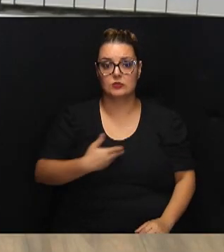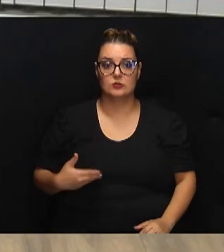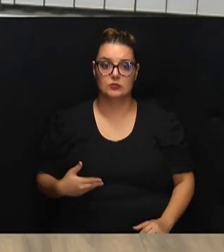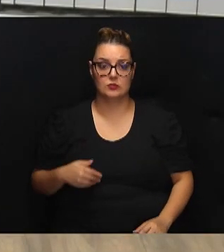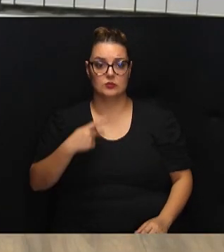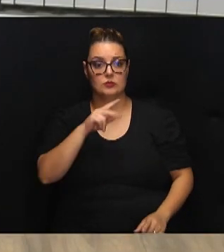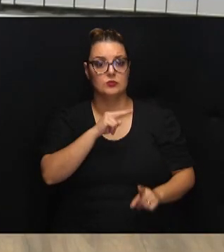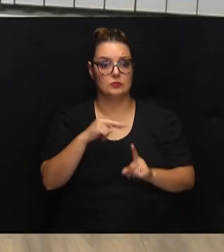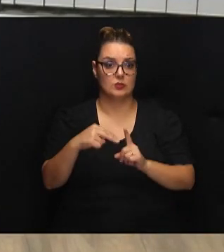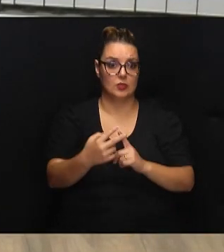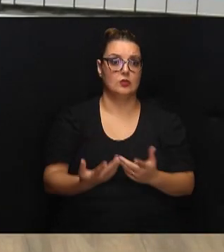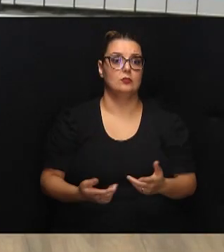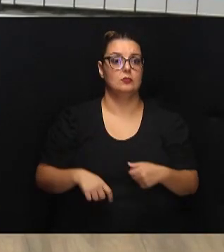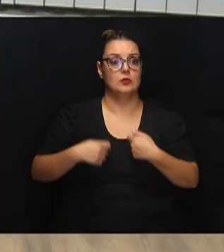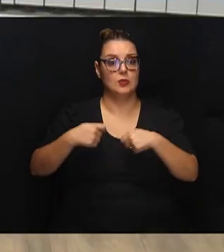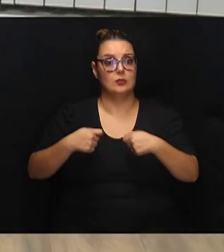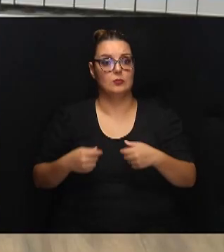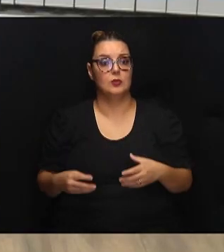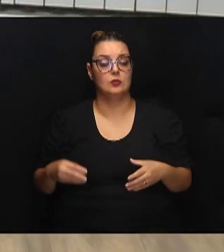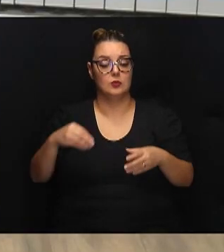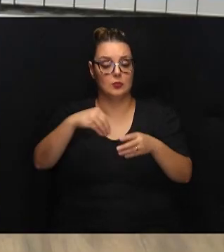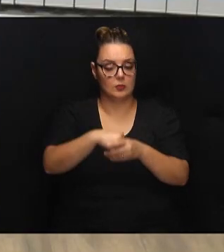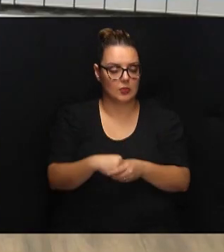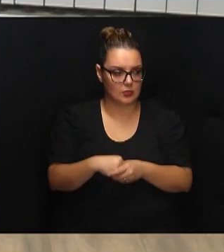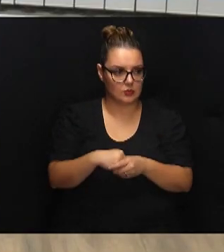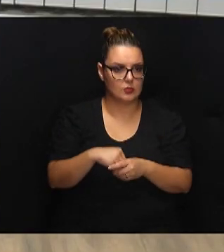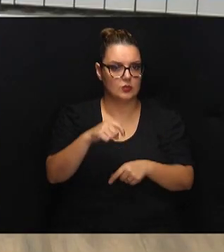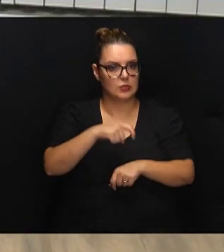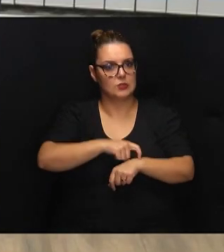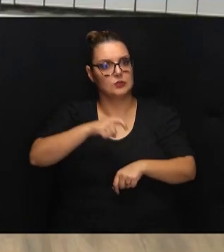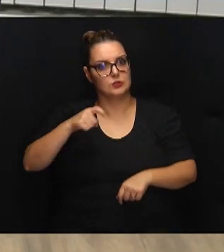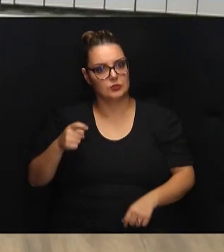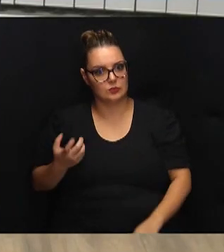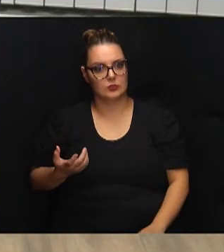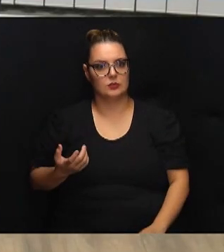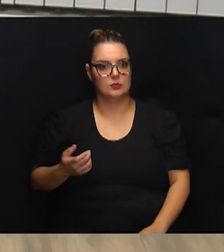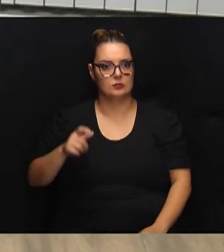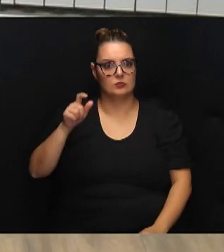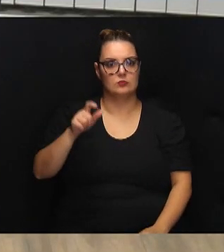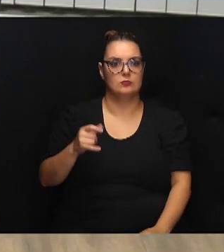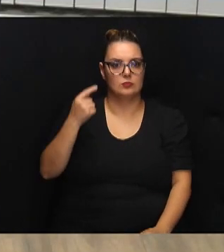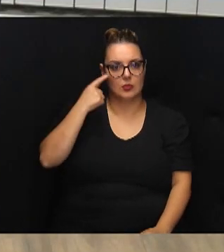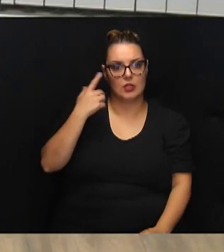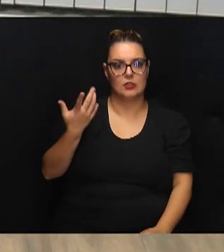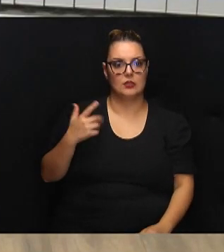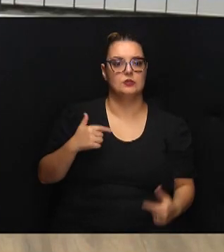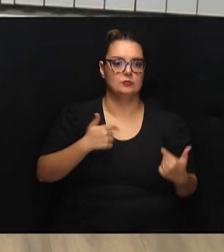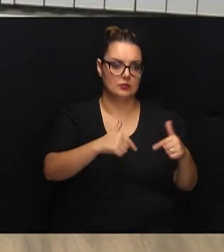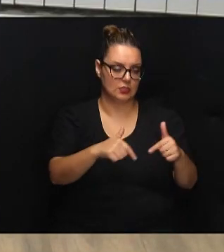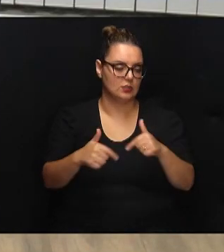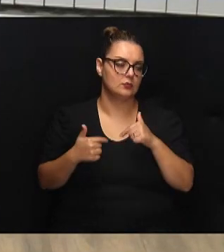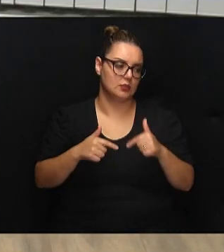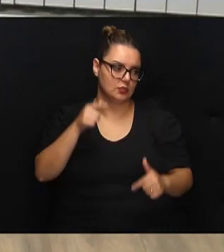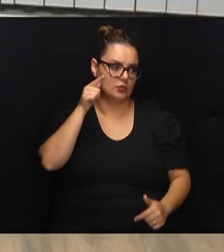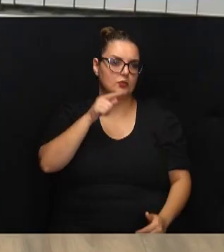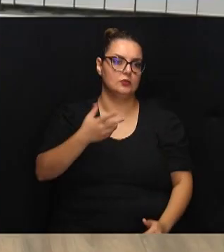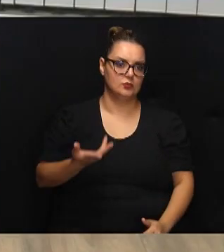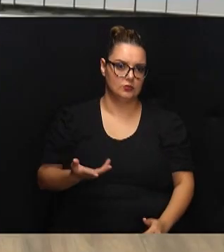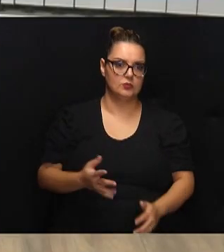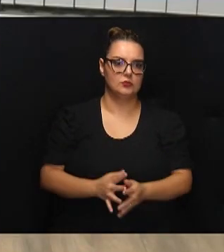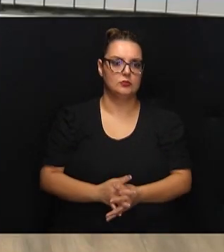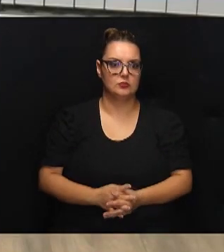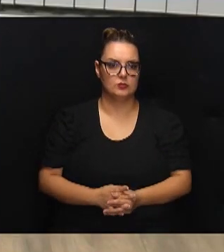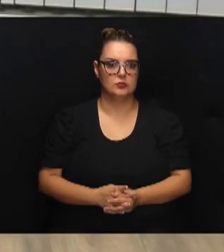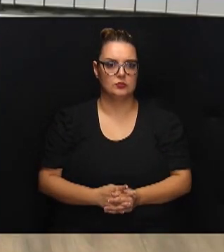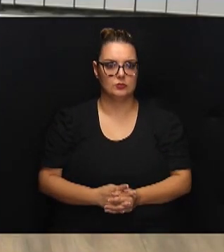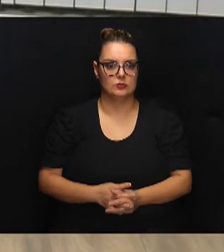de vista, que deveria ser inserida no momento em que a pessoa já está aí numa idade que ela já pode